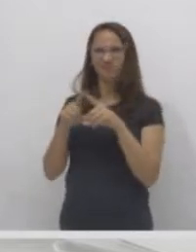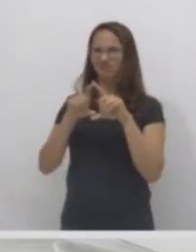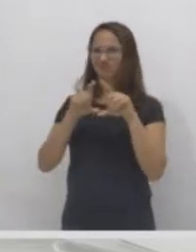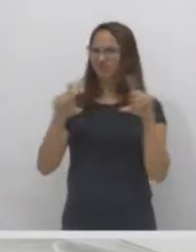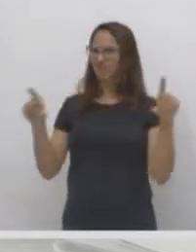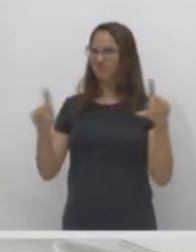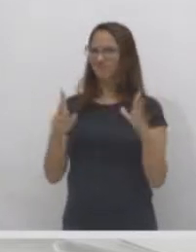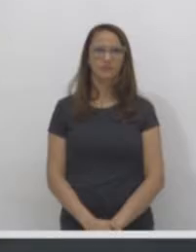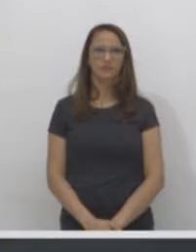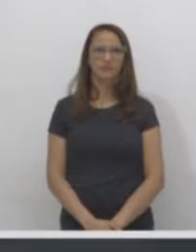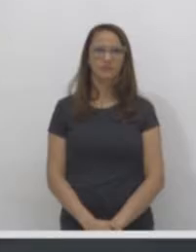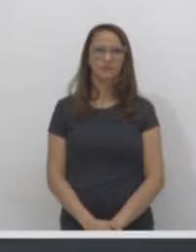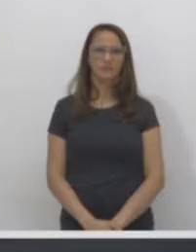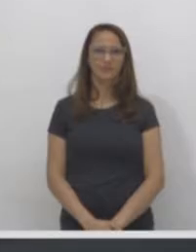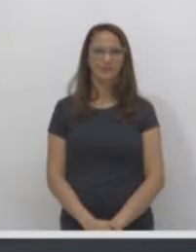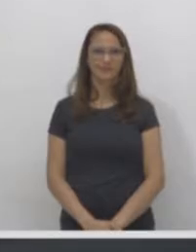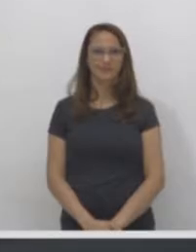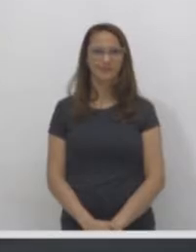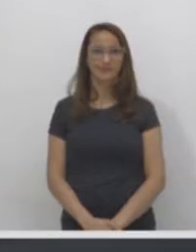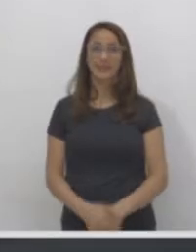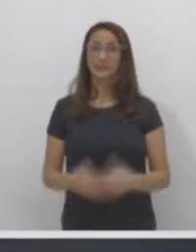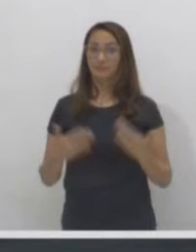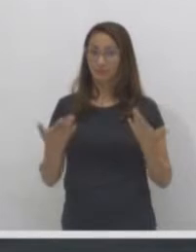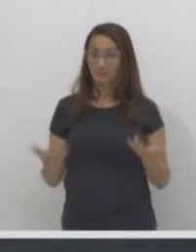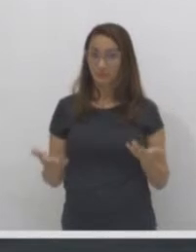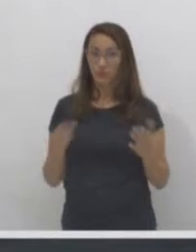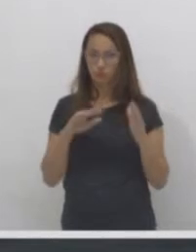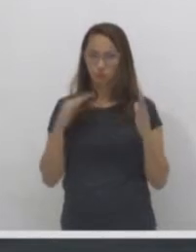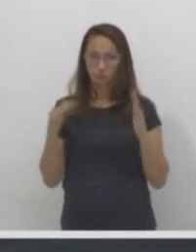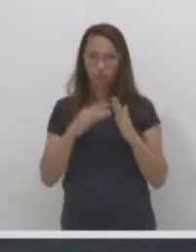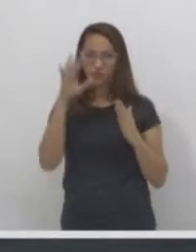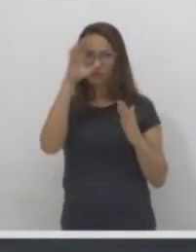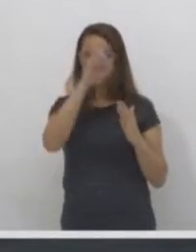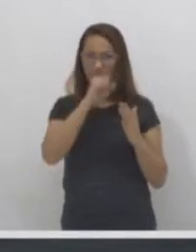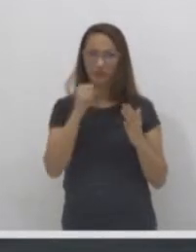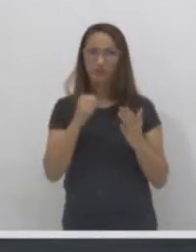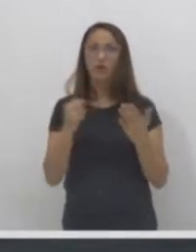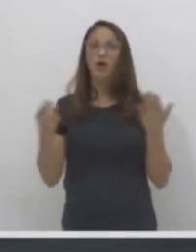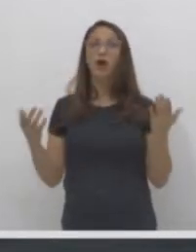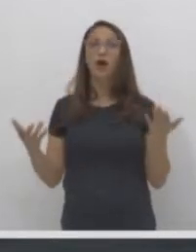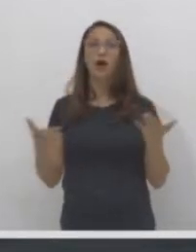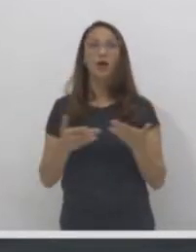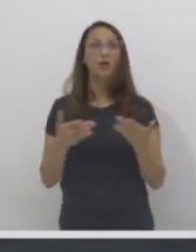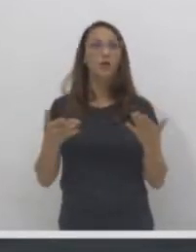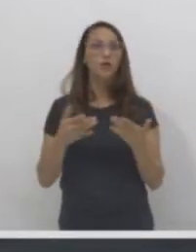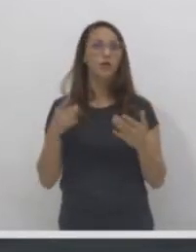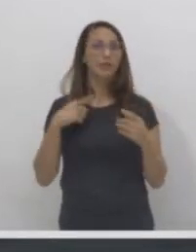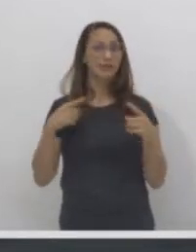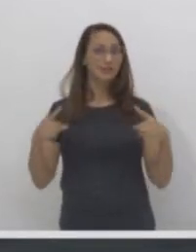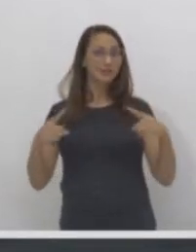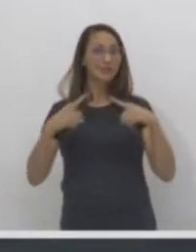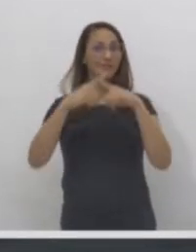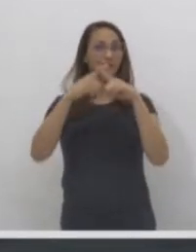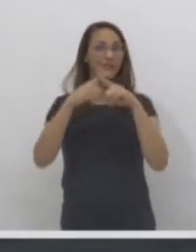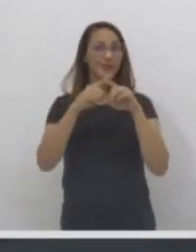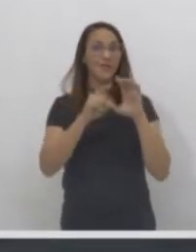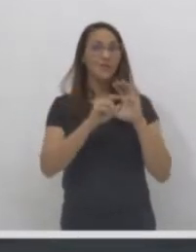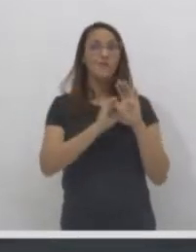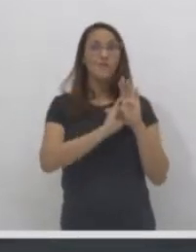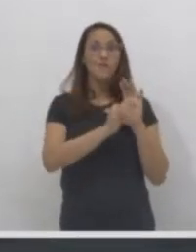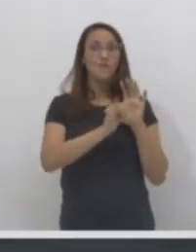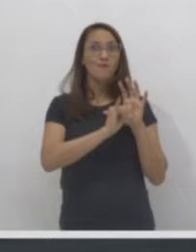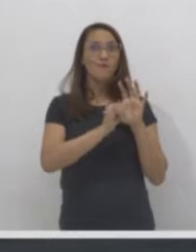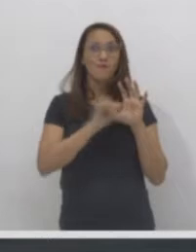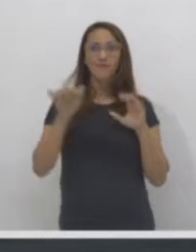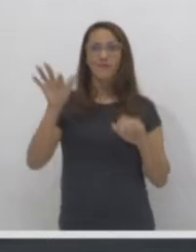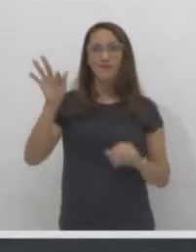corretamente, tá ok? Tendo dito isso, nós vamos agora para o desafio das fábulas. Nós nomeamos